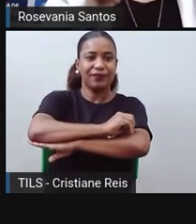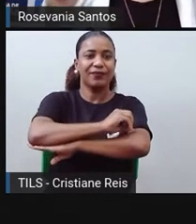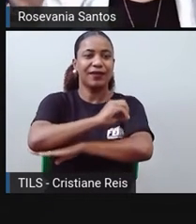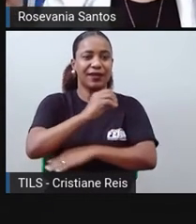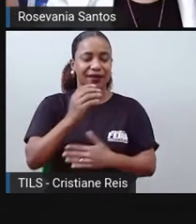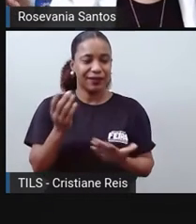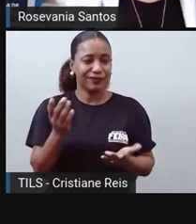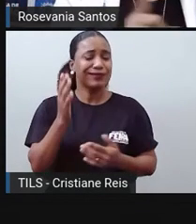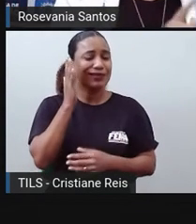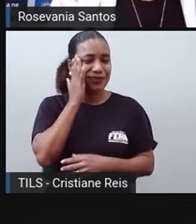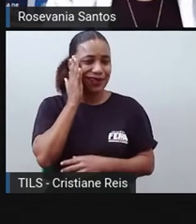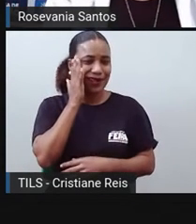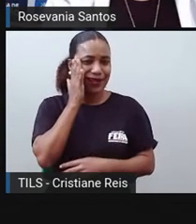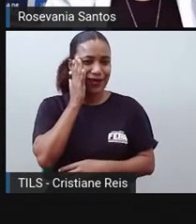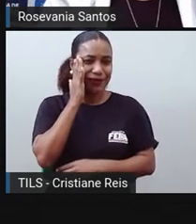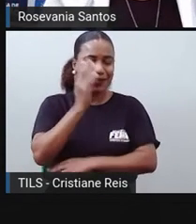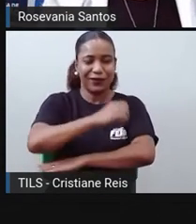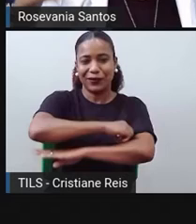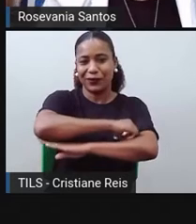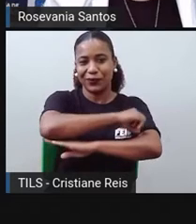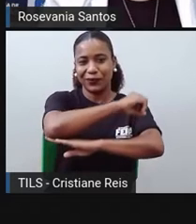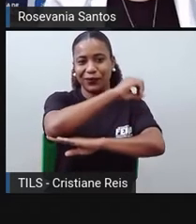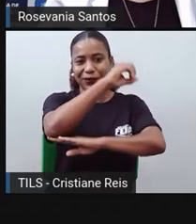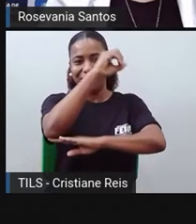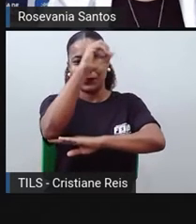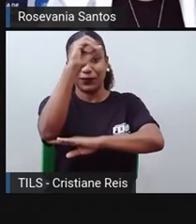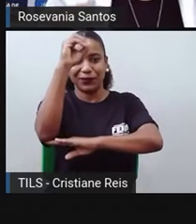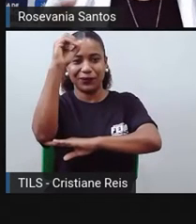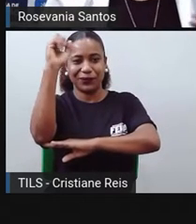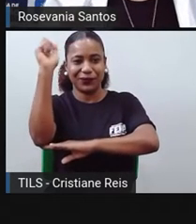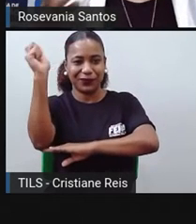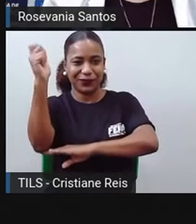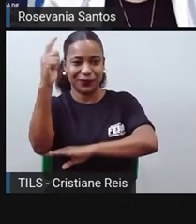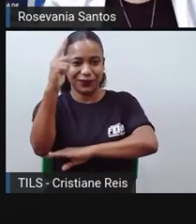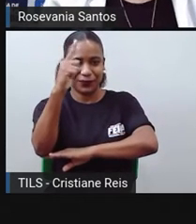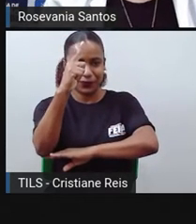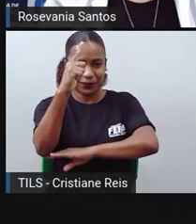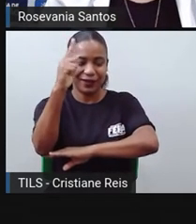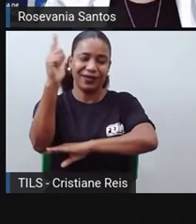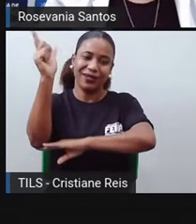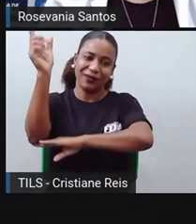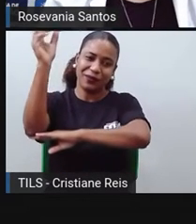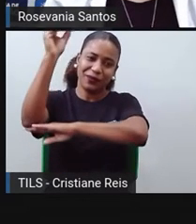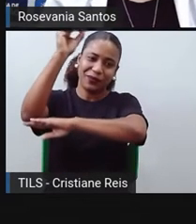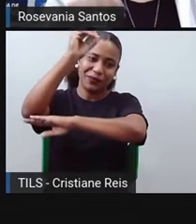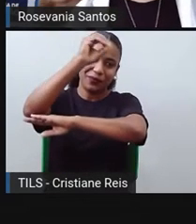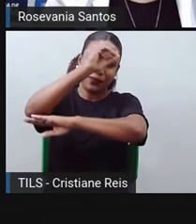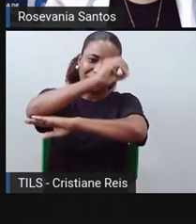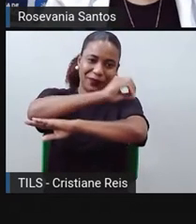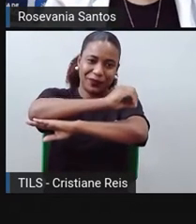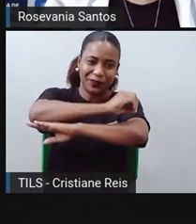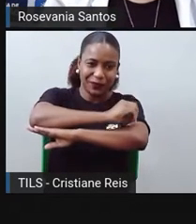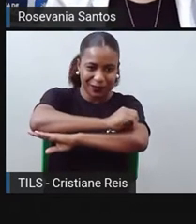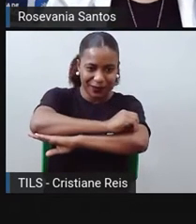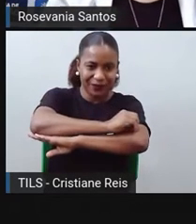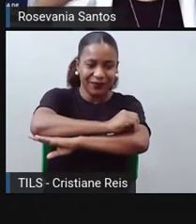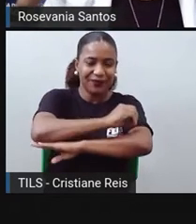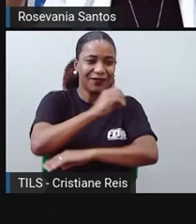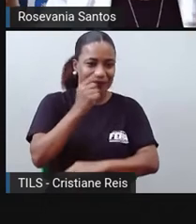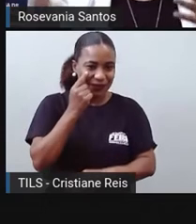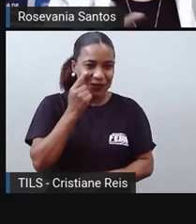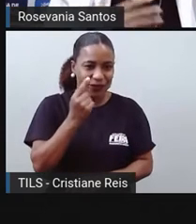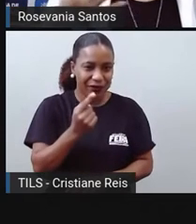está se movimentando é a Terra. Você já viu isso lá no sexto ano, com o movimento, né, de translação e movimento de